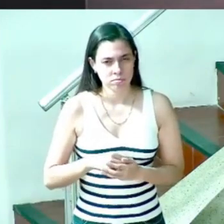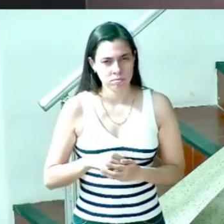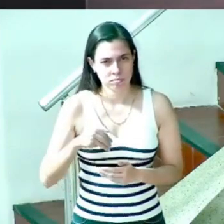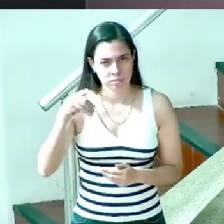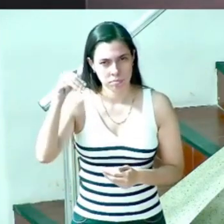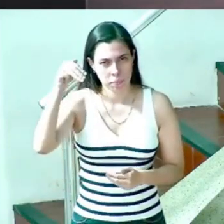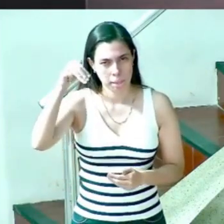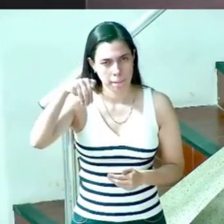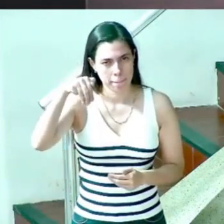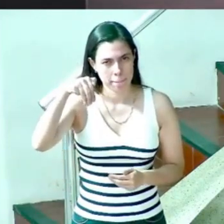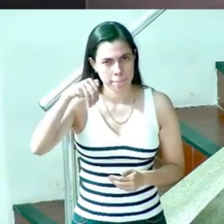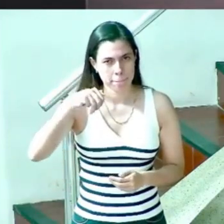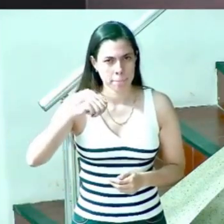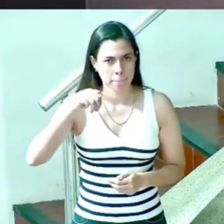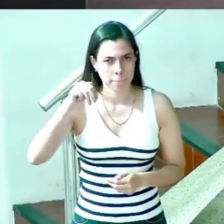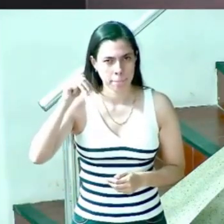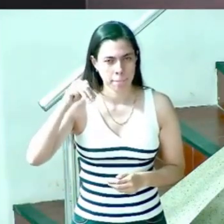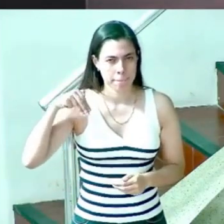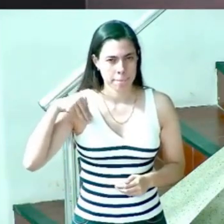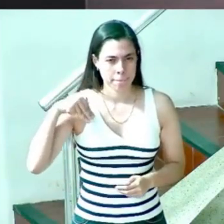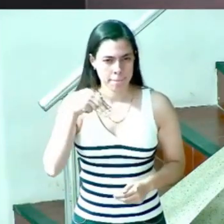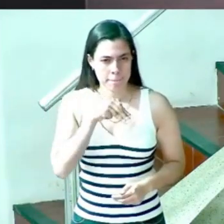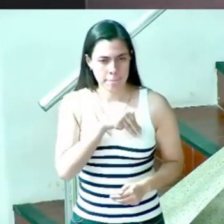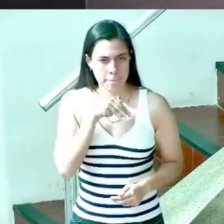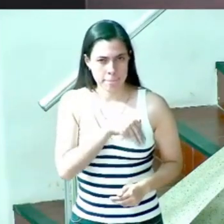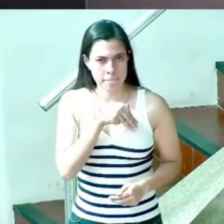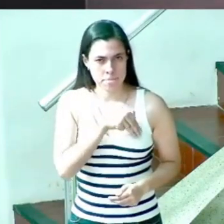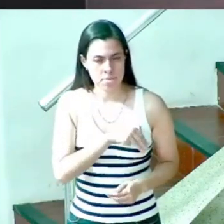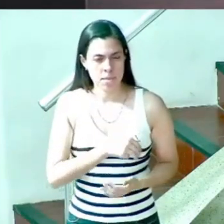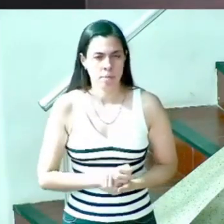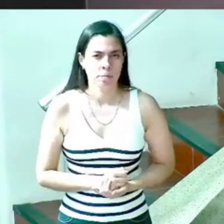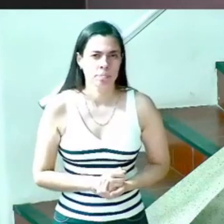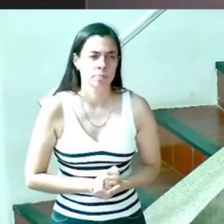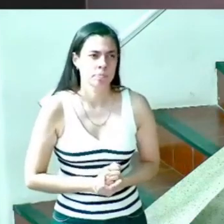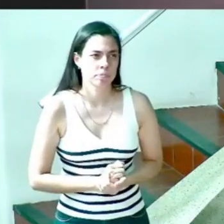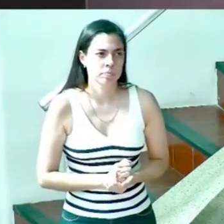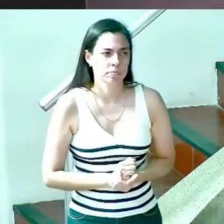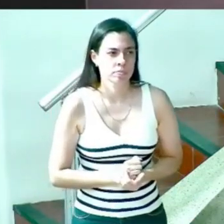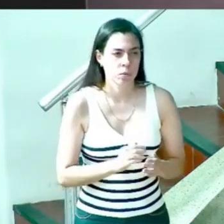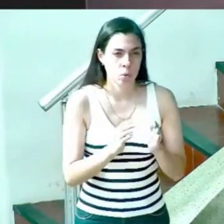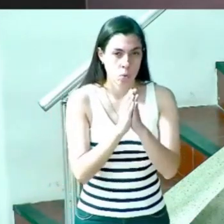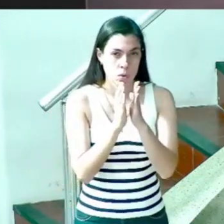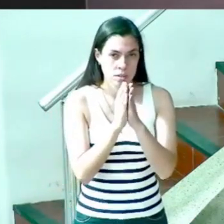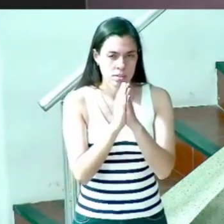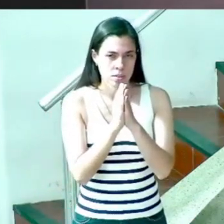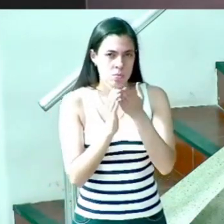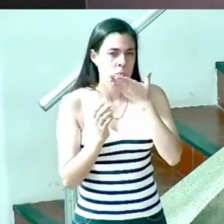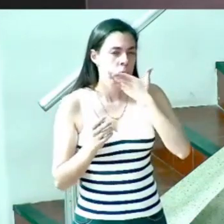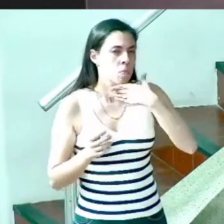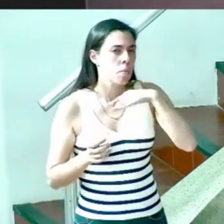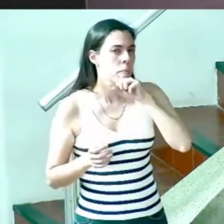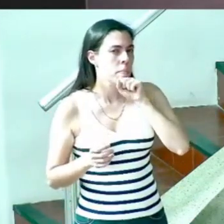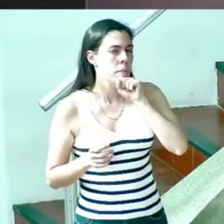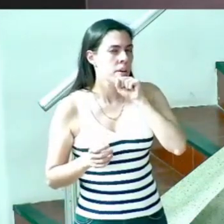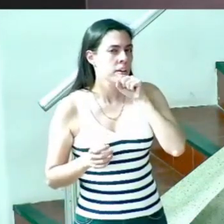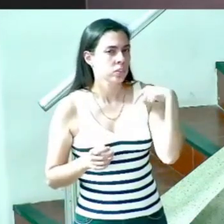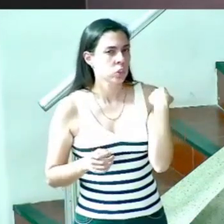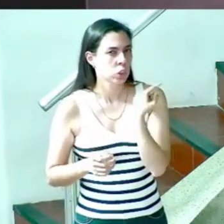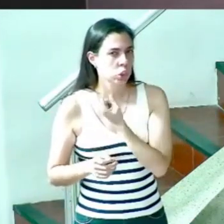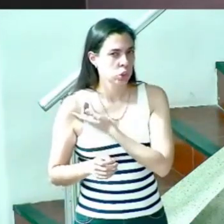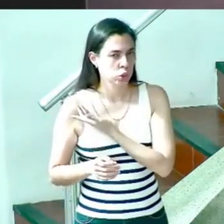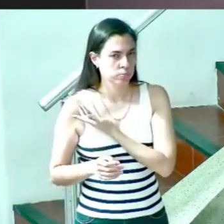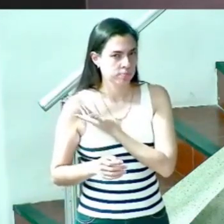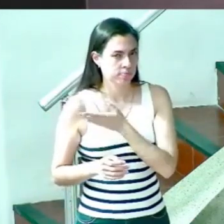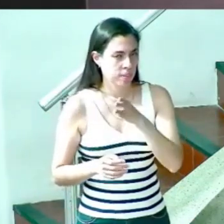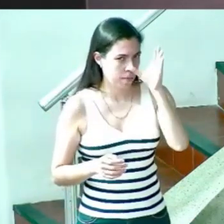à última parte na exposição da oração do Pai Nosso, oração ensinada por Cristo a seus discípulos, quando